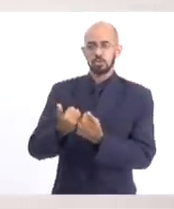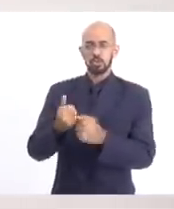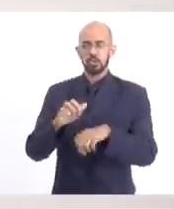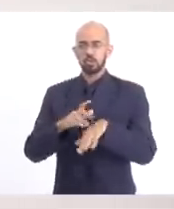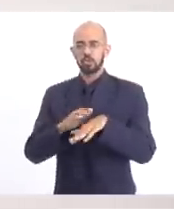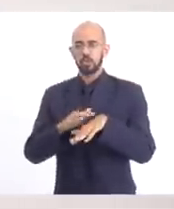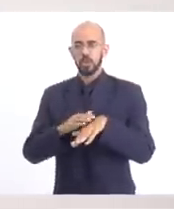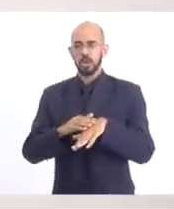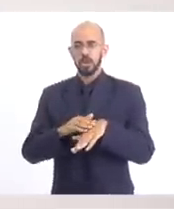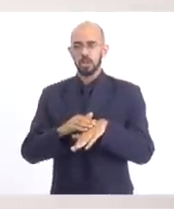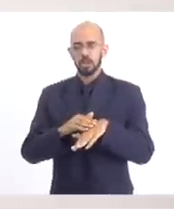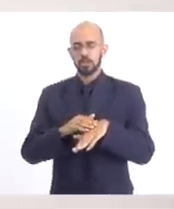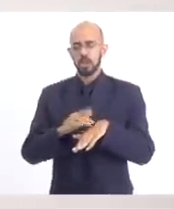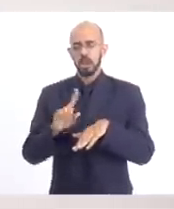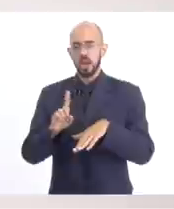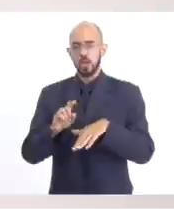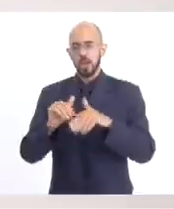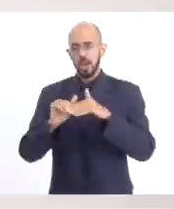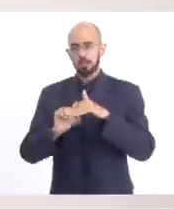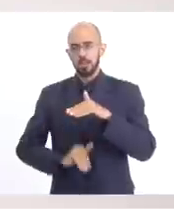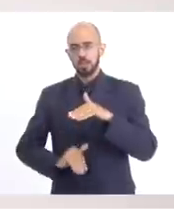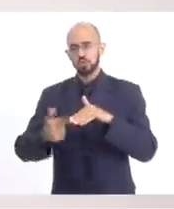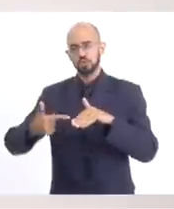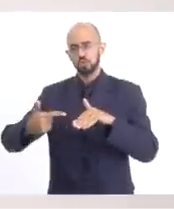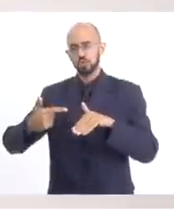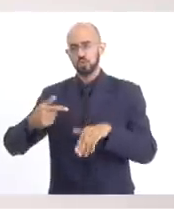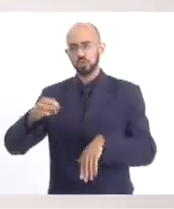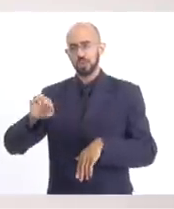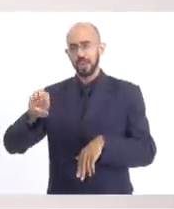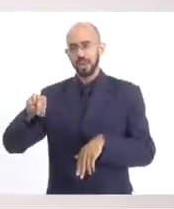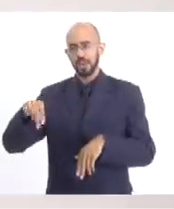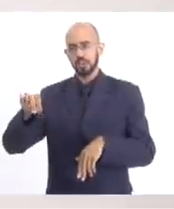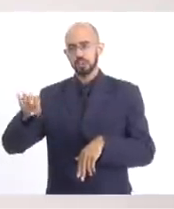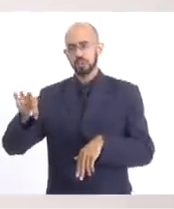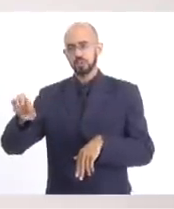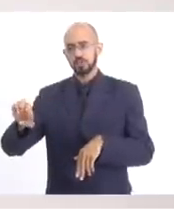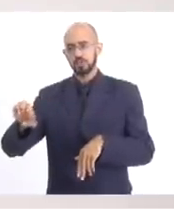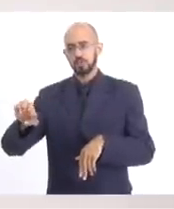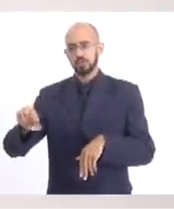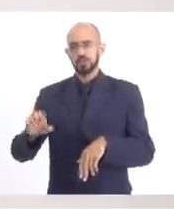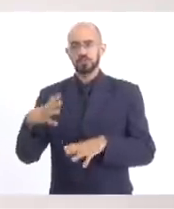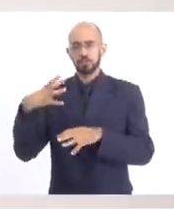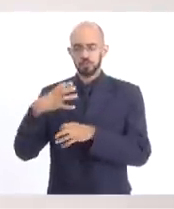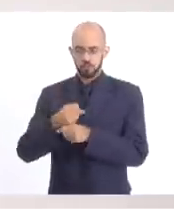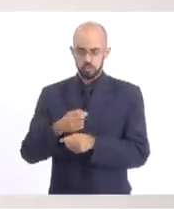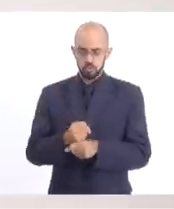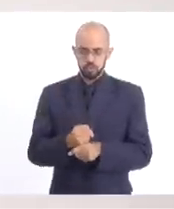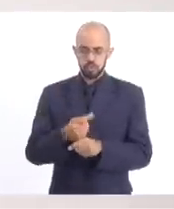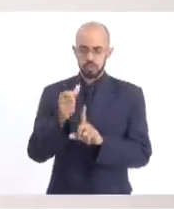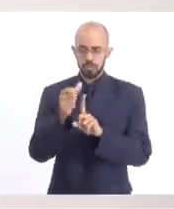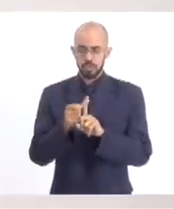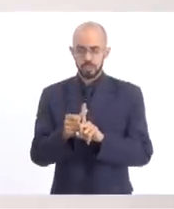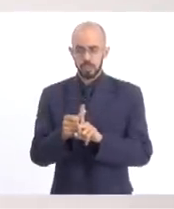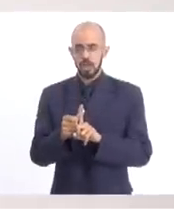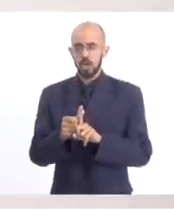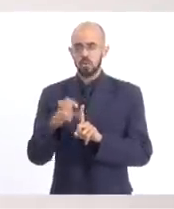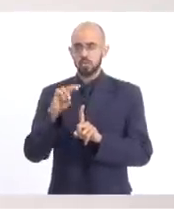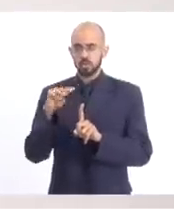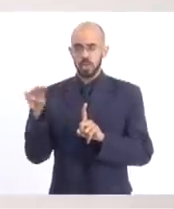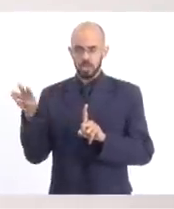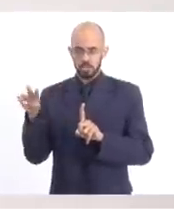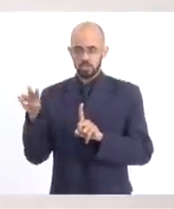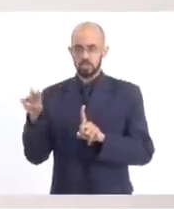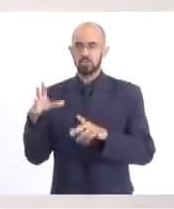segundo tenente. Acolhido. Transparência nas contas com publicação semestral no site eletrônico. Acolhido. Esses